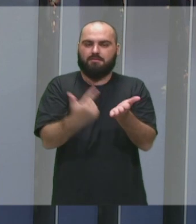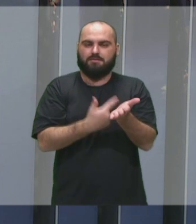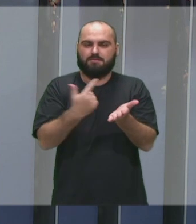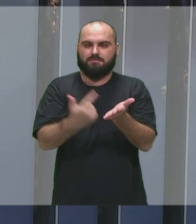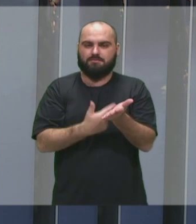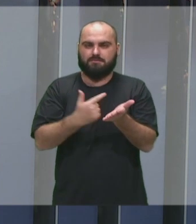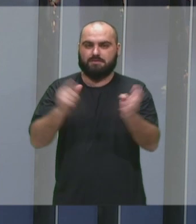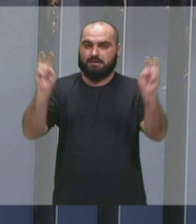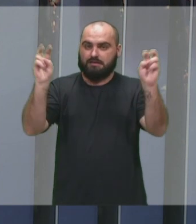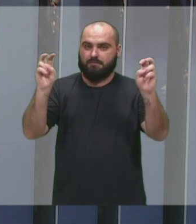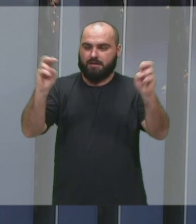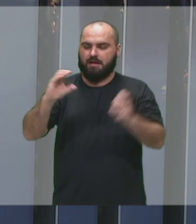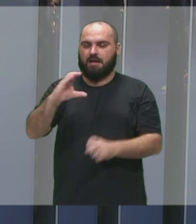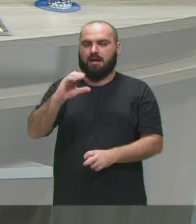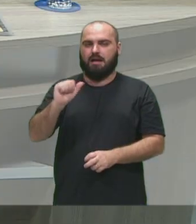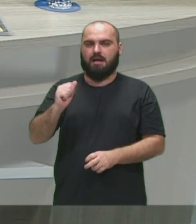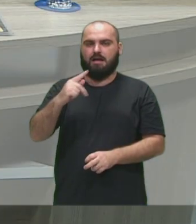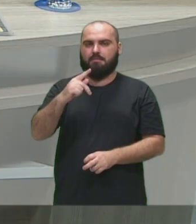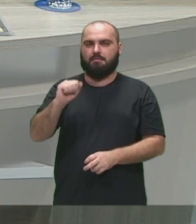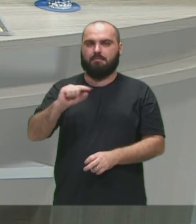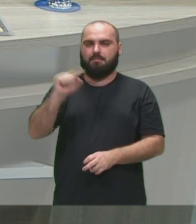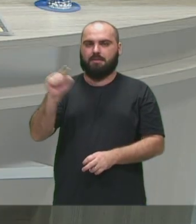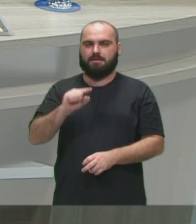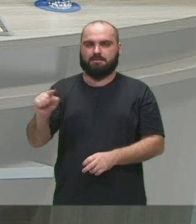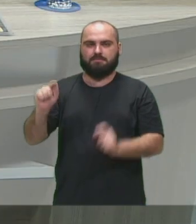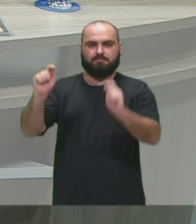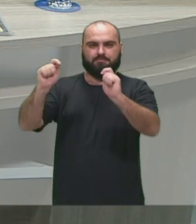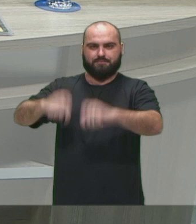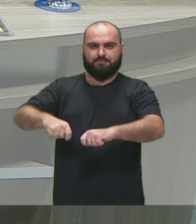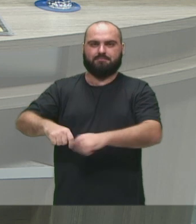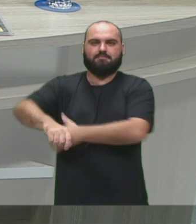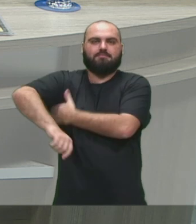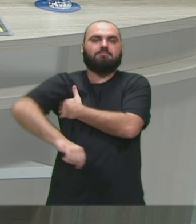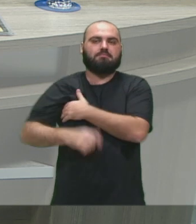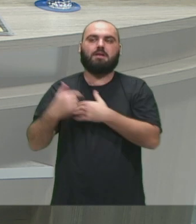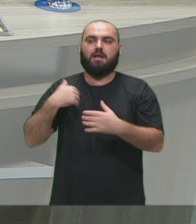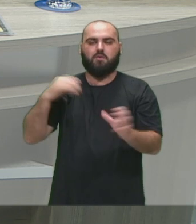Capaz, que é da Confraria Artistas e Poetas pela Paz, a qual eu